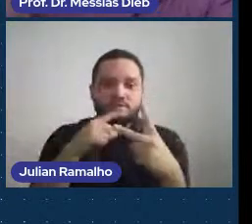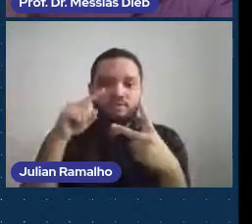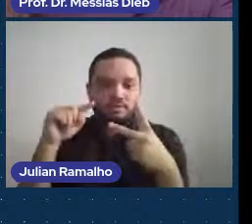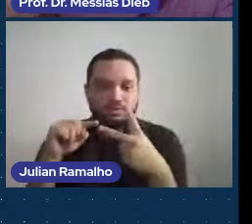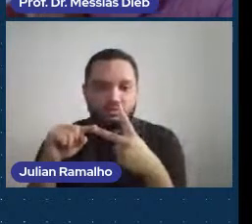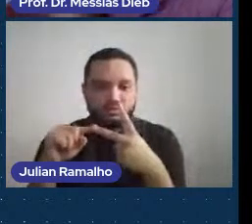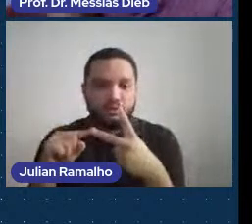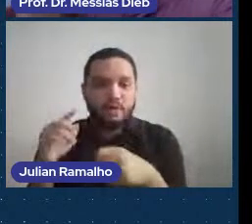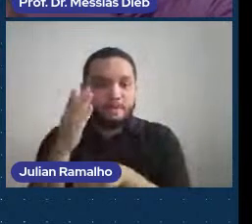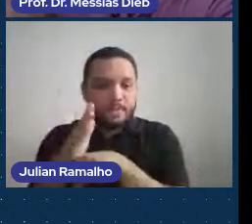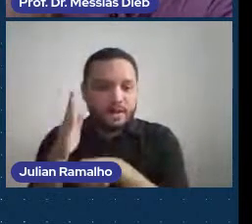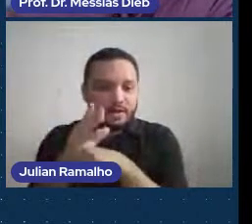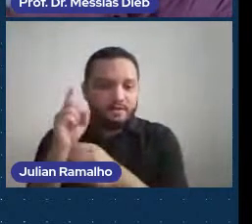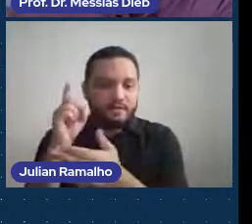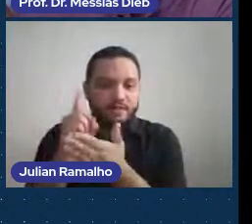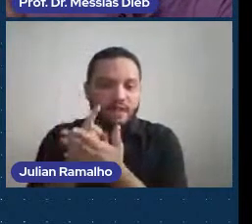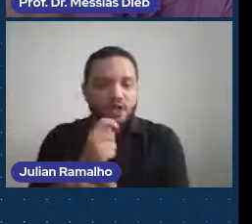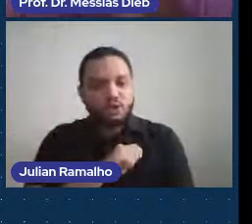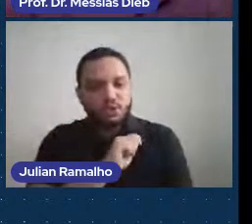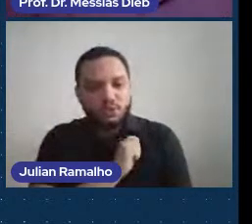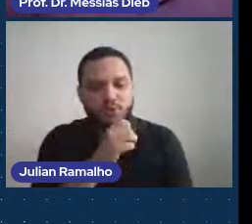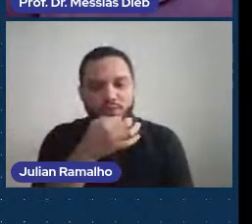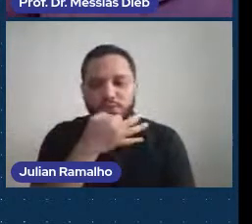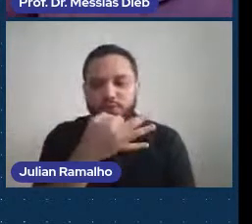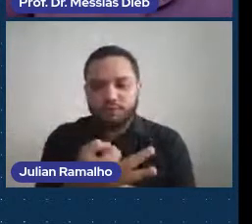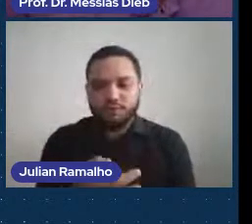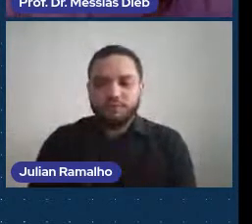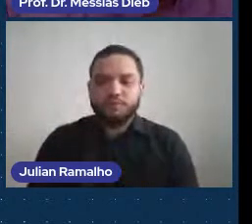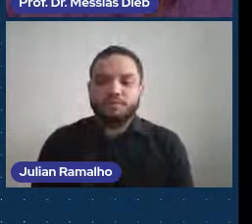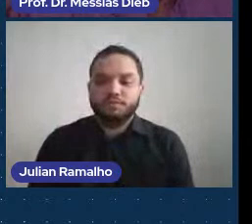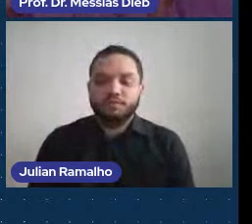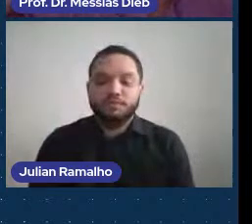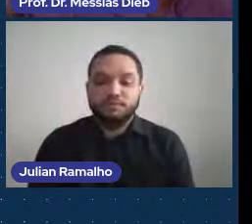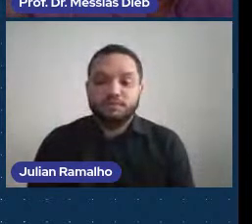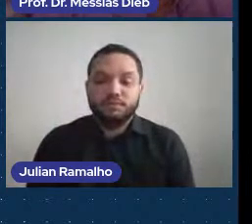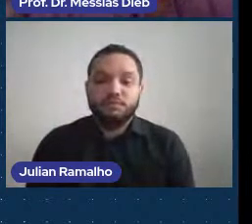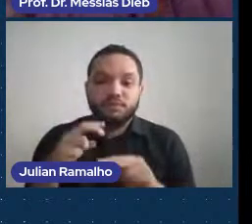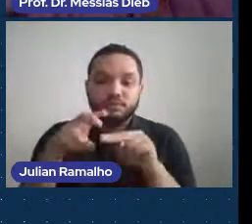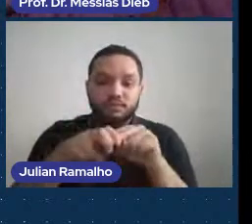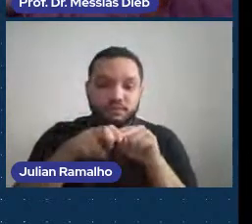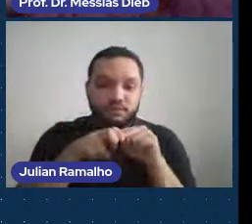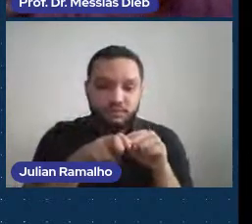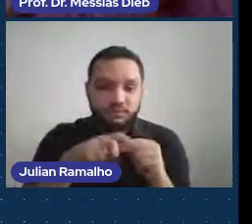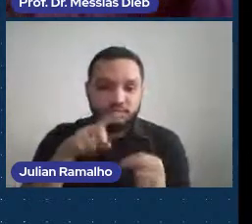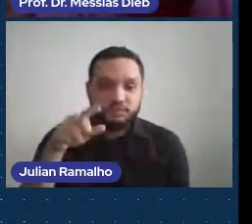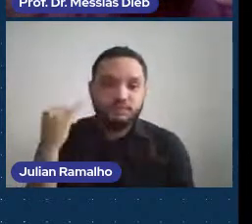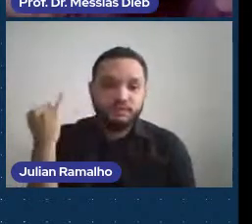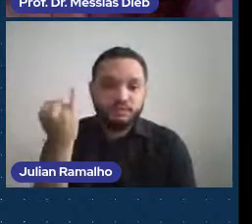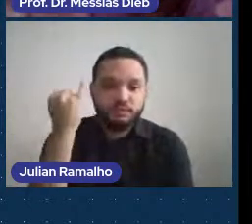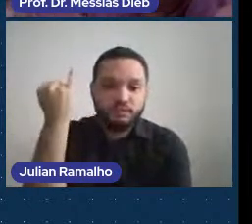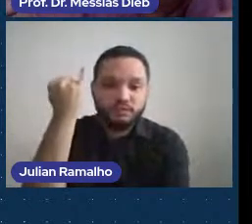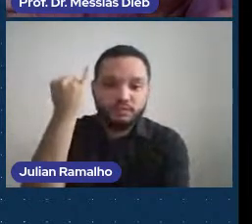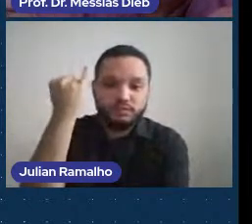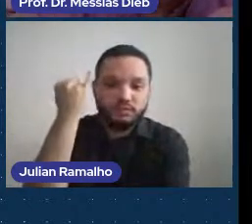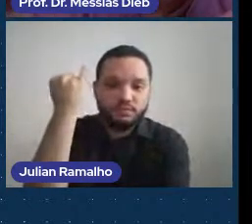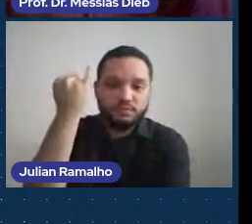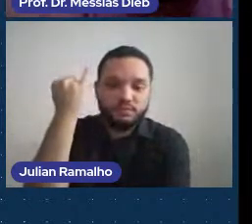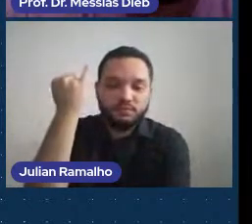práticas e atitudes que elas podem orientar. Então, por isso que é importante eu ter muito